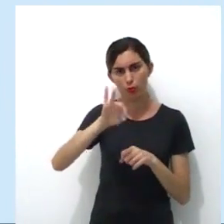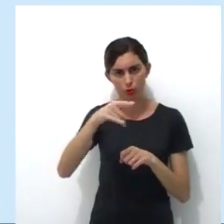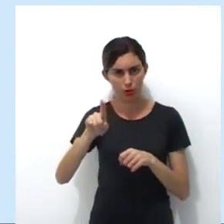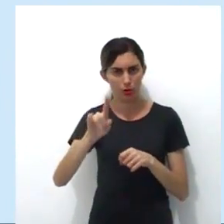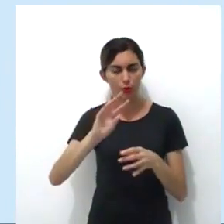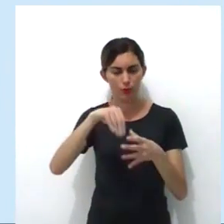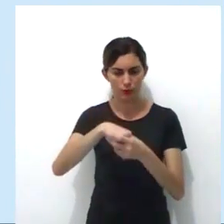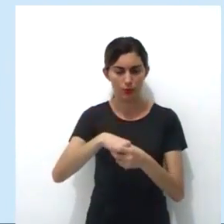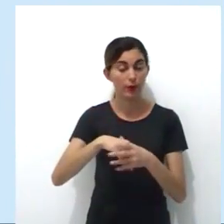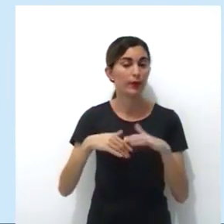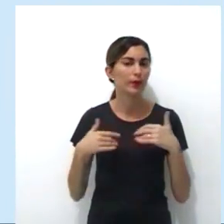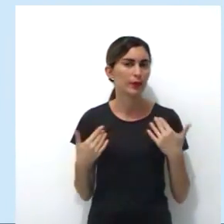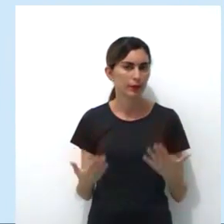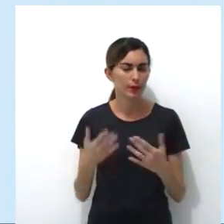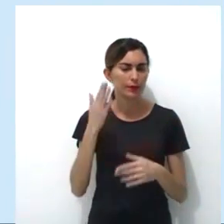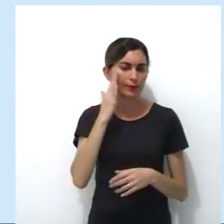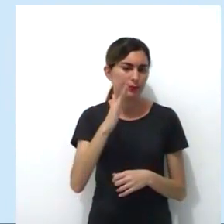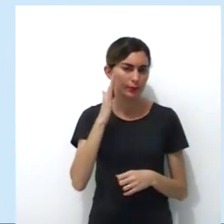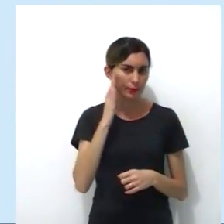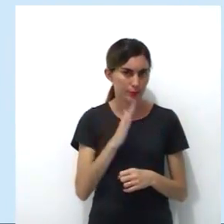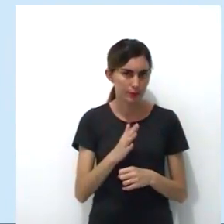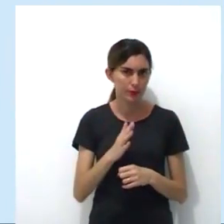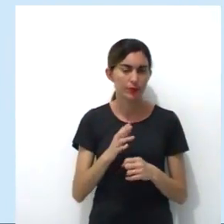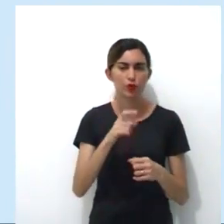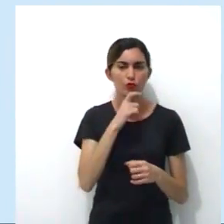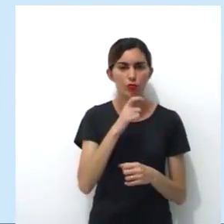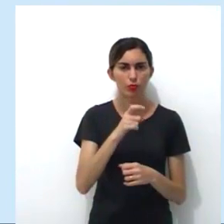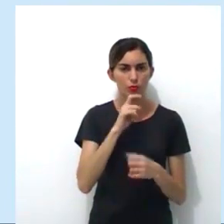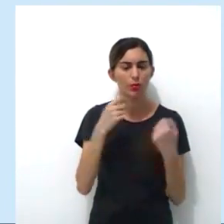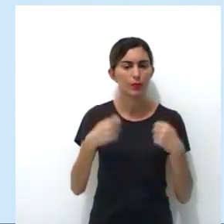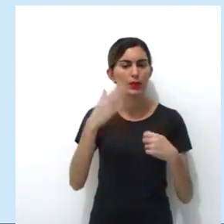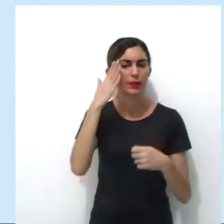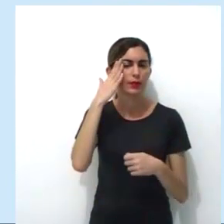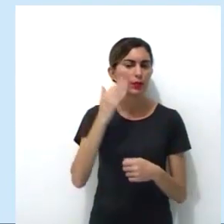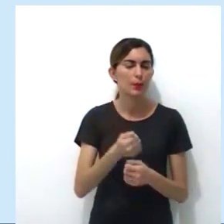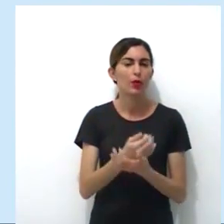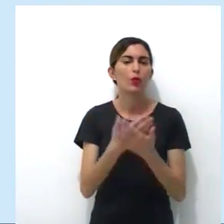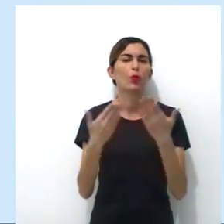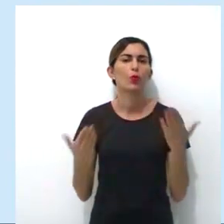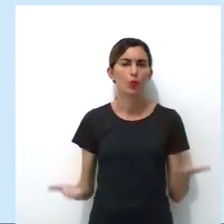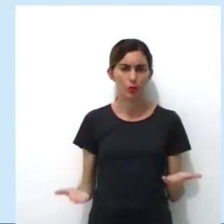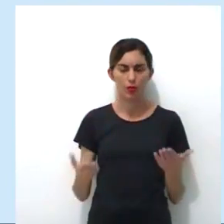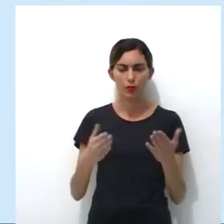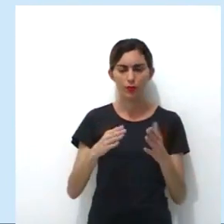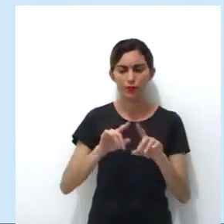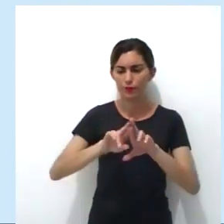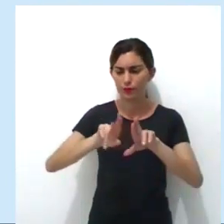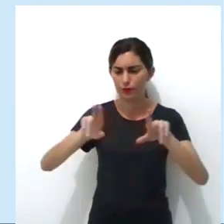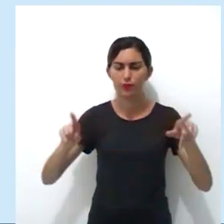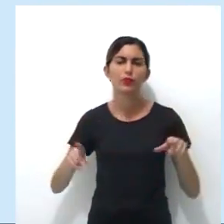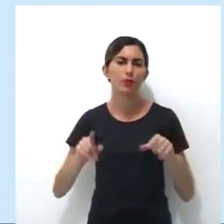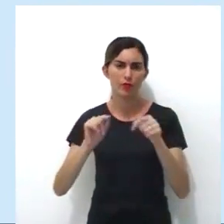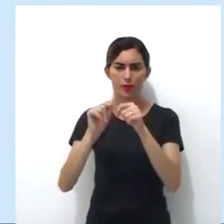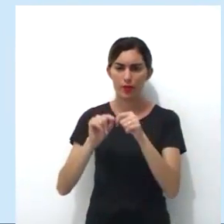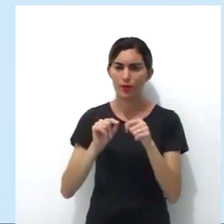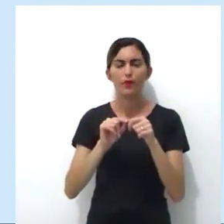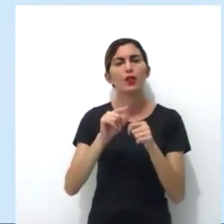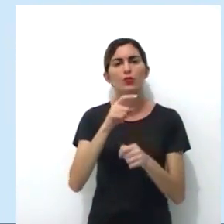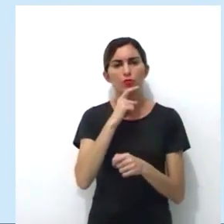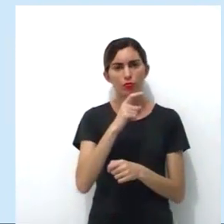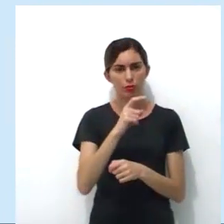reversa. Ela funciona, como o nome já diz, ao inverso do que acontece na máquina a